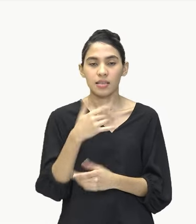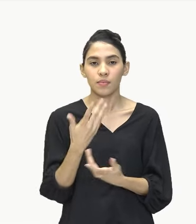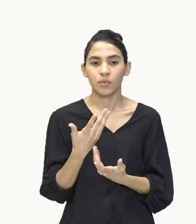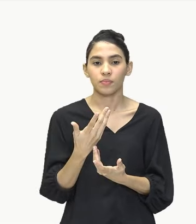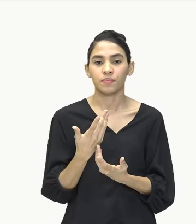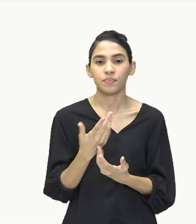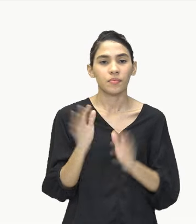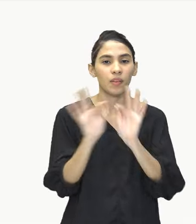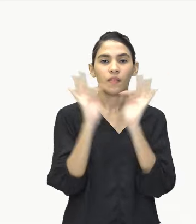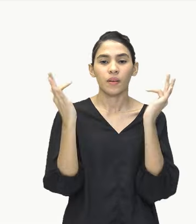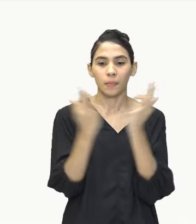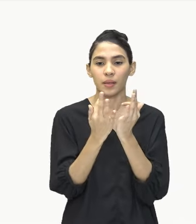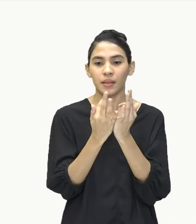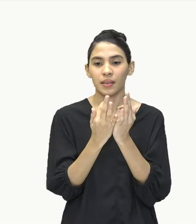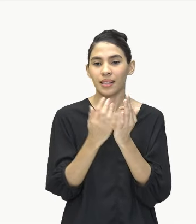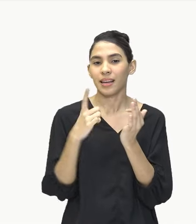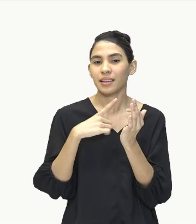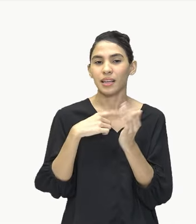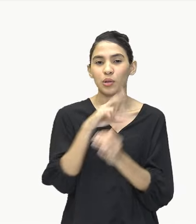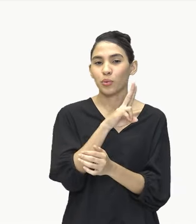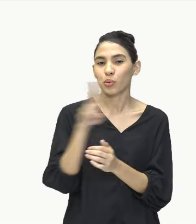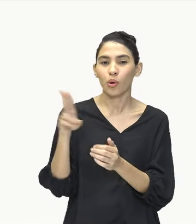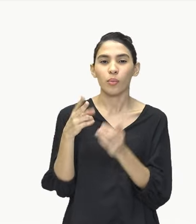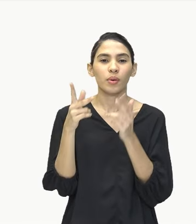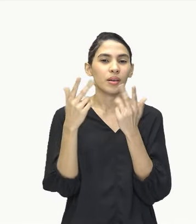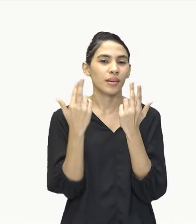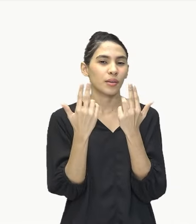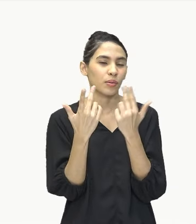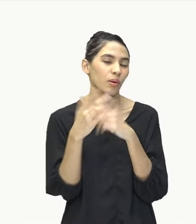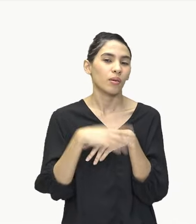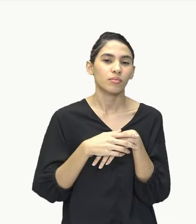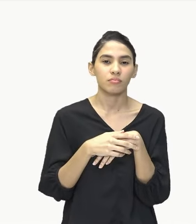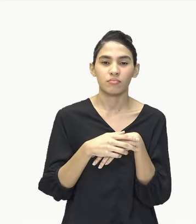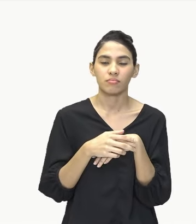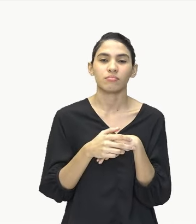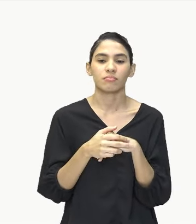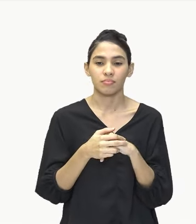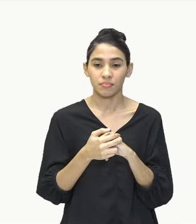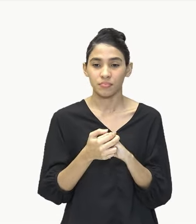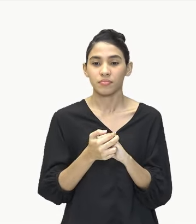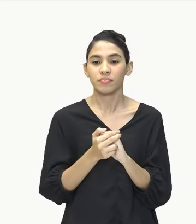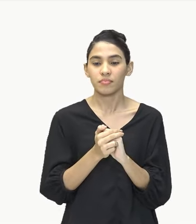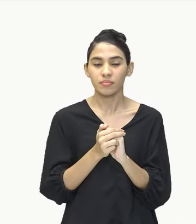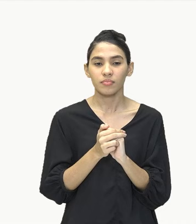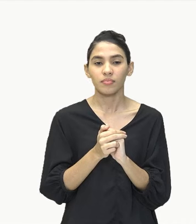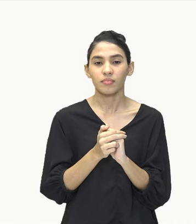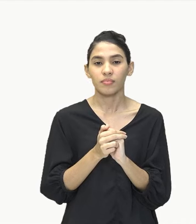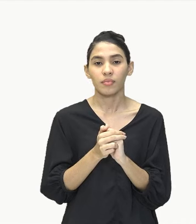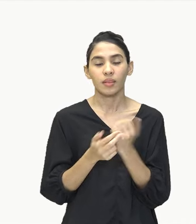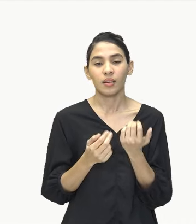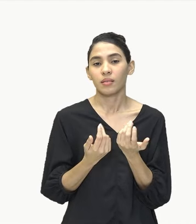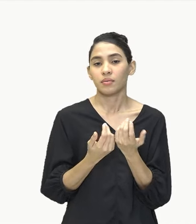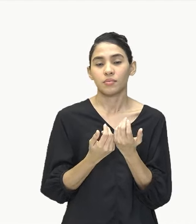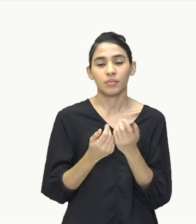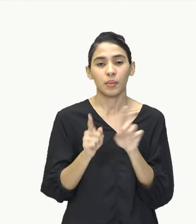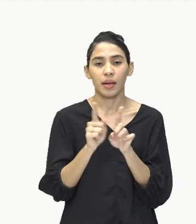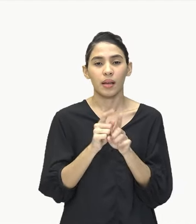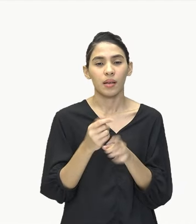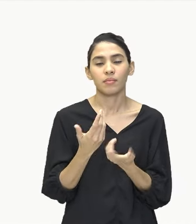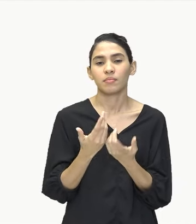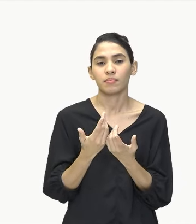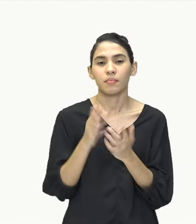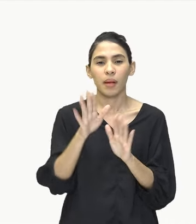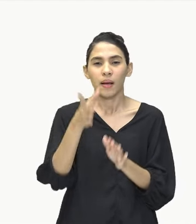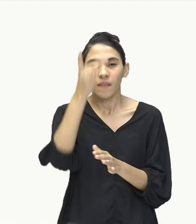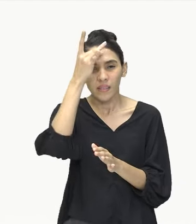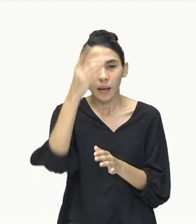da família, né? Que tem o mesmo sobrenome, pelo menos um sobrenome ali, para ser considerado primo, tio. Mas para